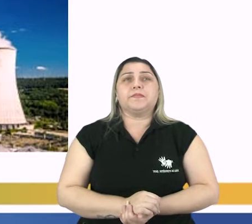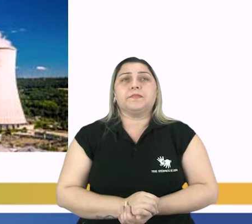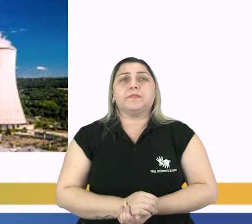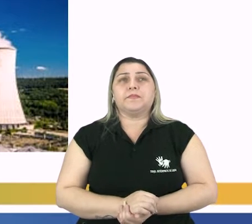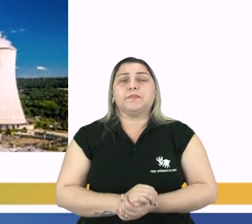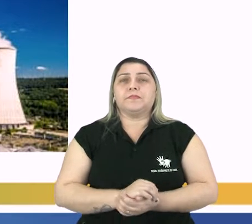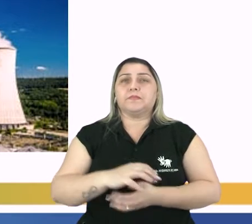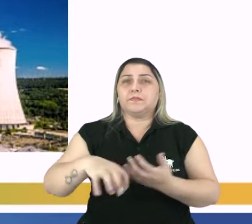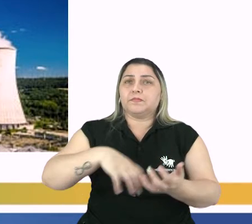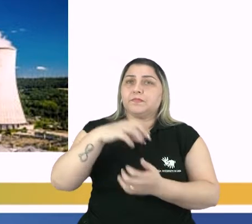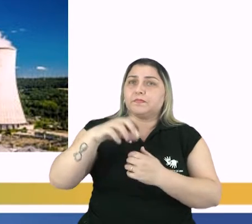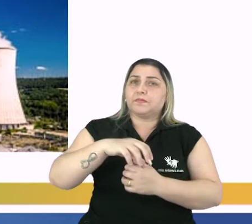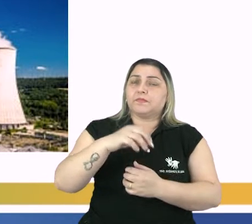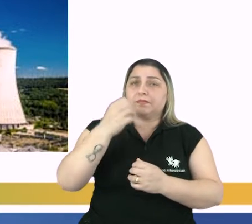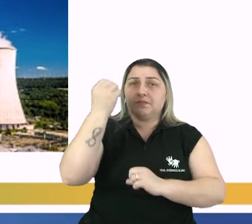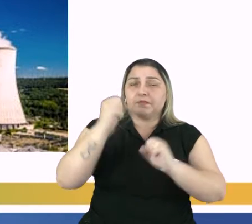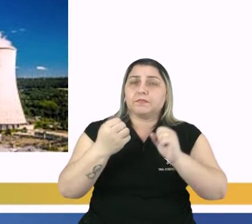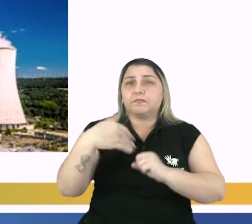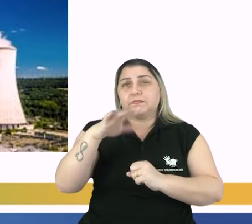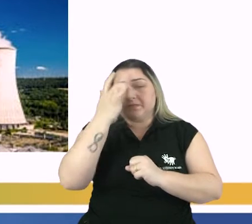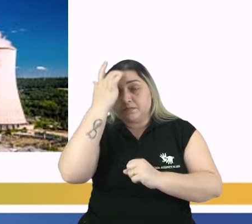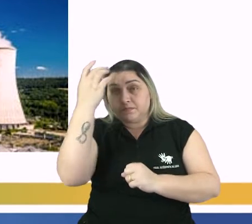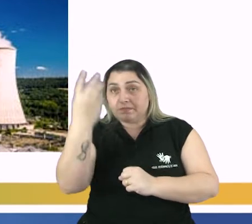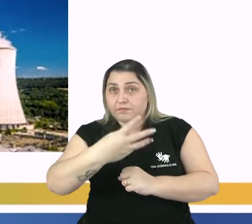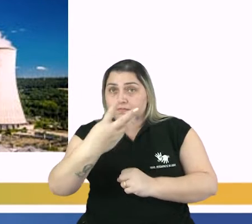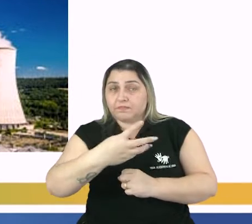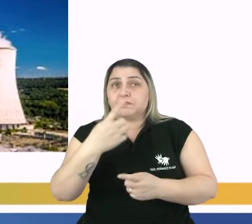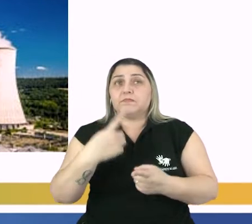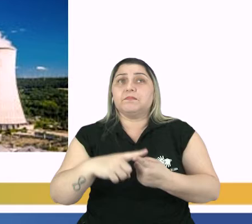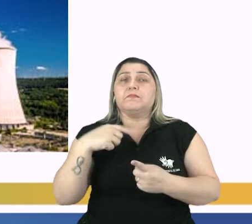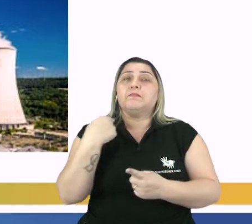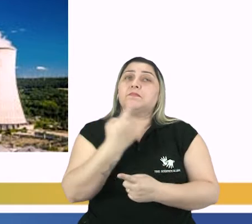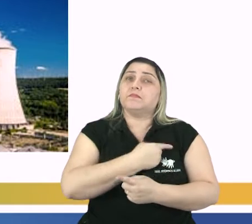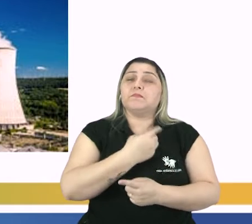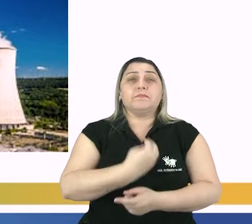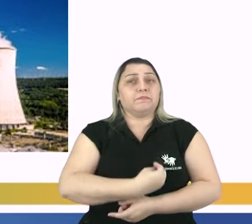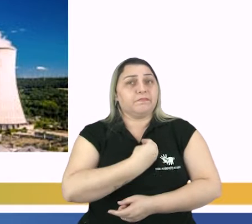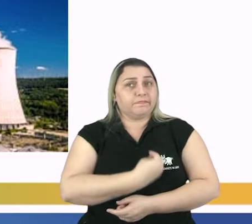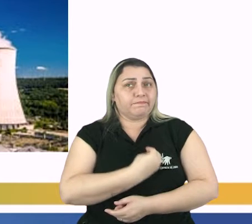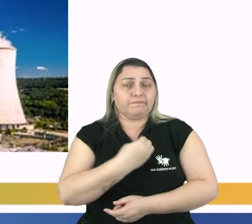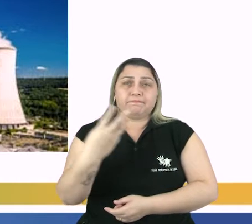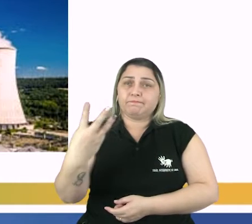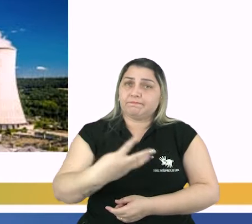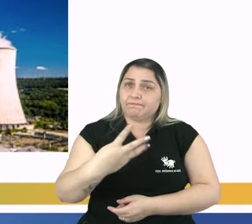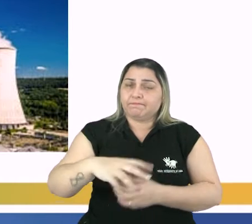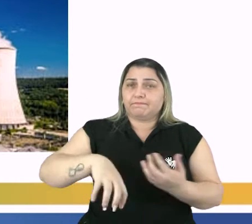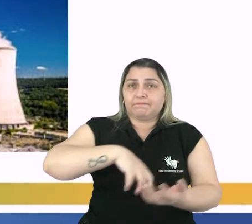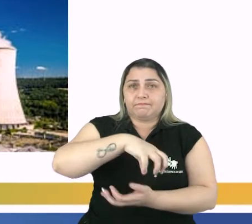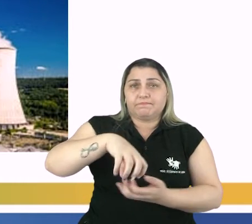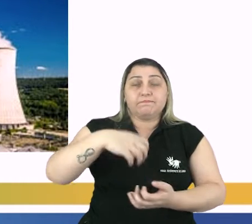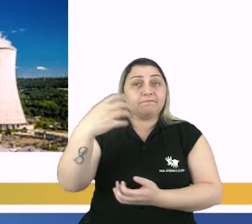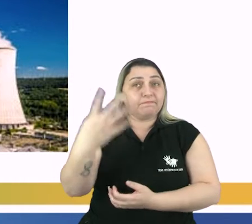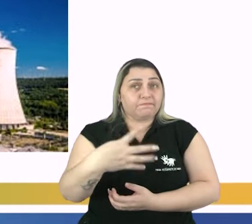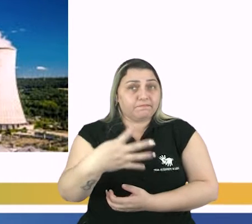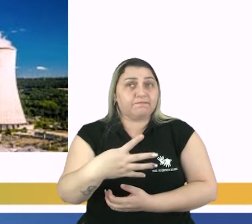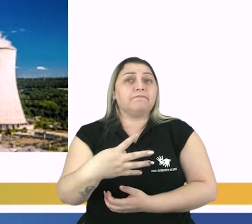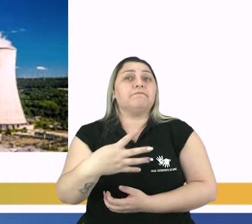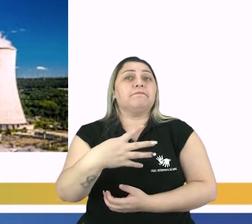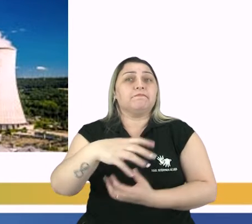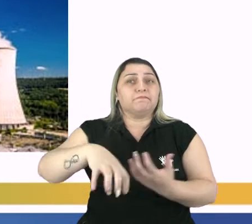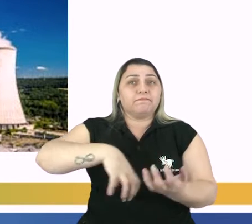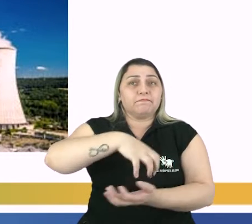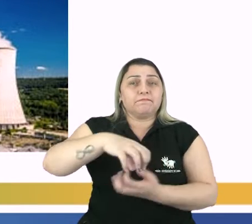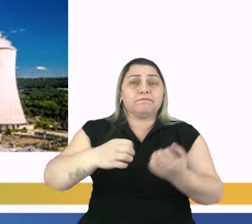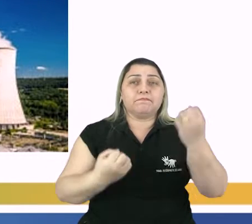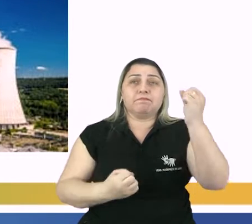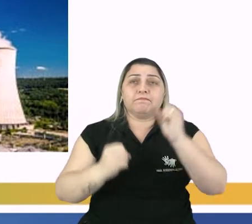das revoluções industriais, a mais fácil de caracterizar é a terceira, porque nós estamos vivendo a terceira e a quarta Revolução Industrial.